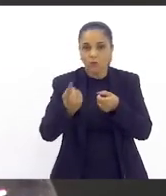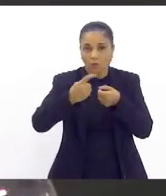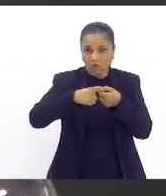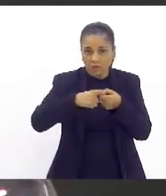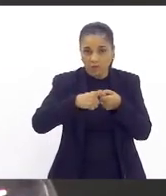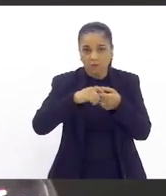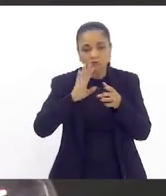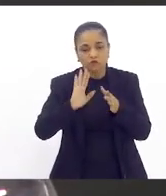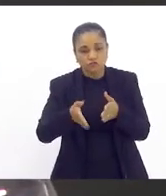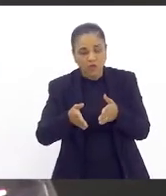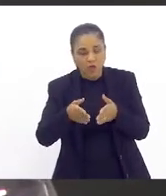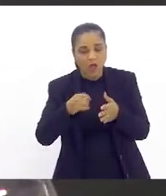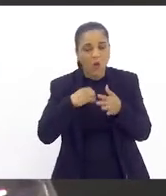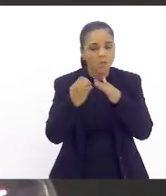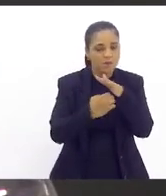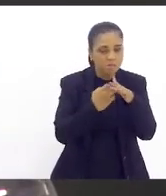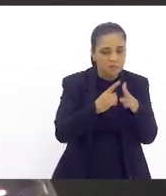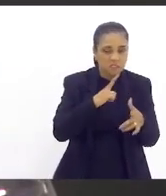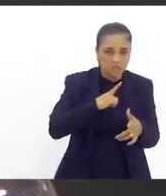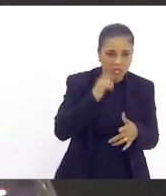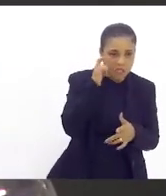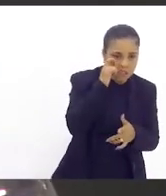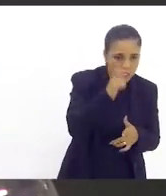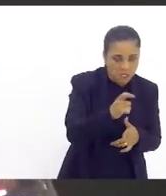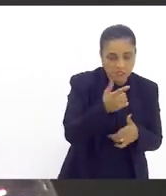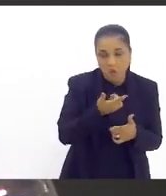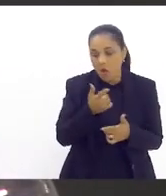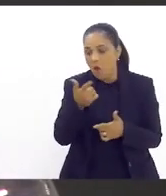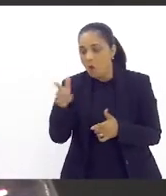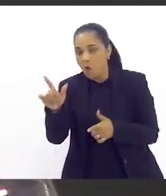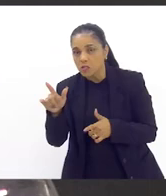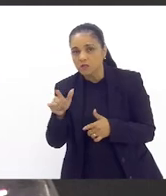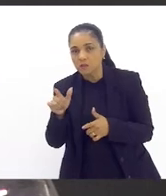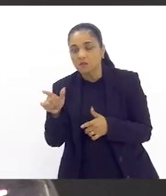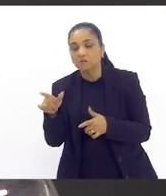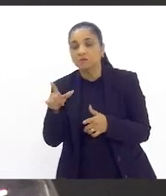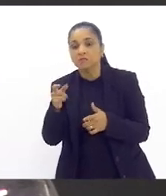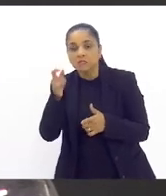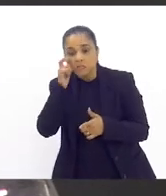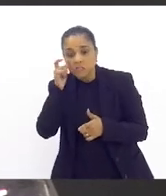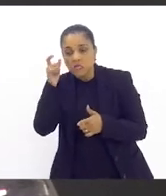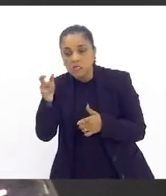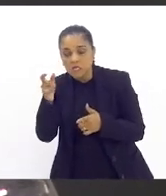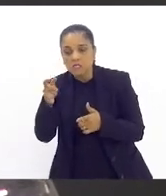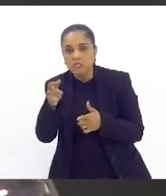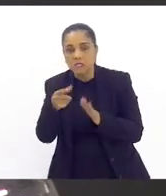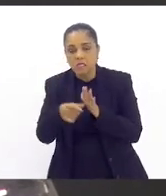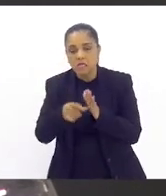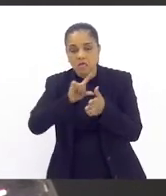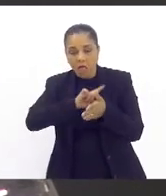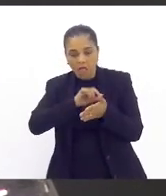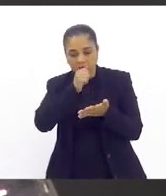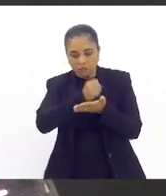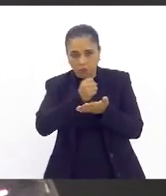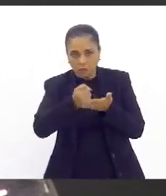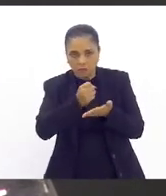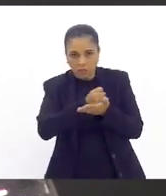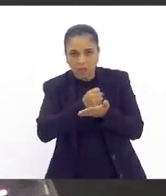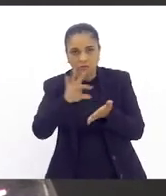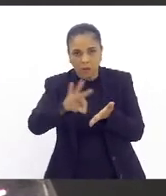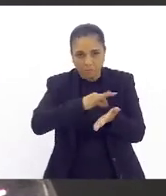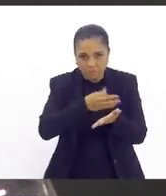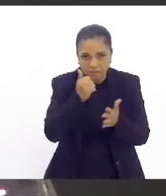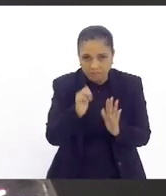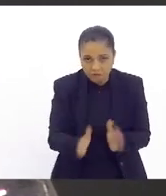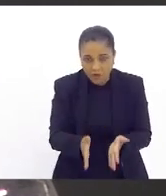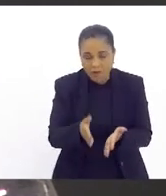já escuta falar uma empresa dizendo que tem interesse e a outra que quer até antecipar essa renovação para poder